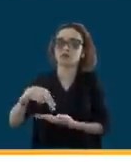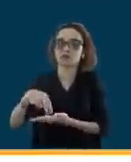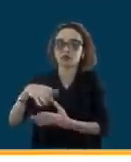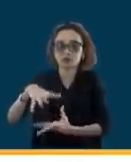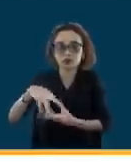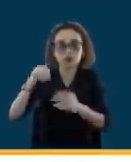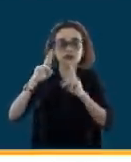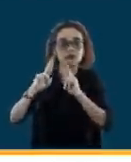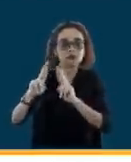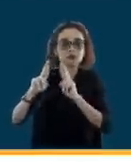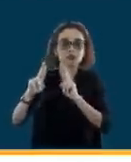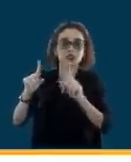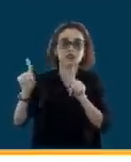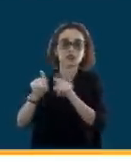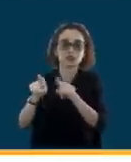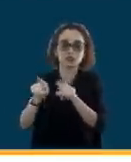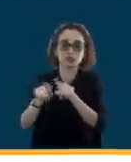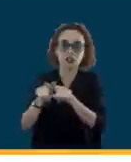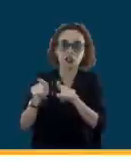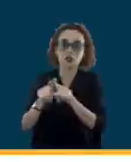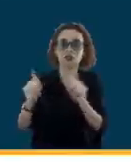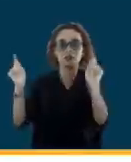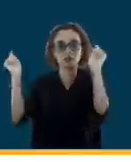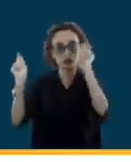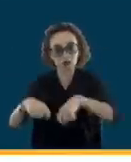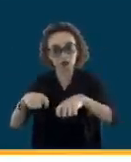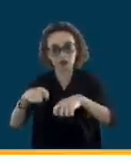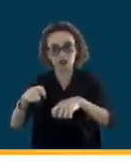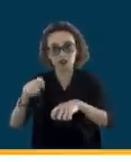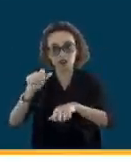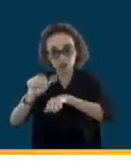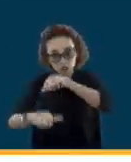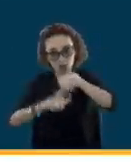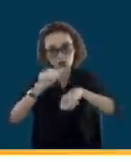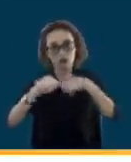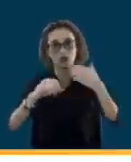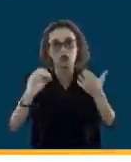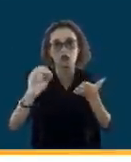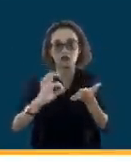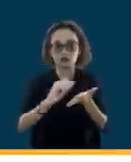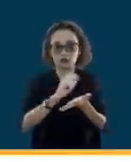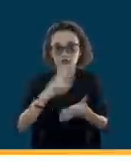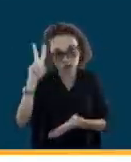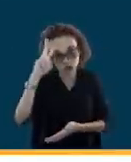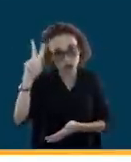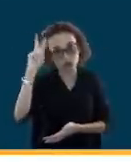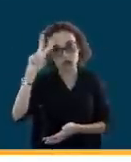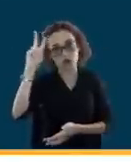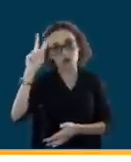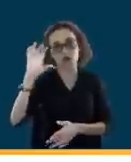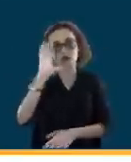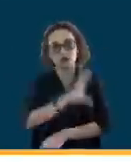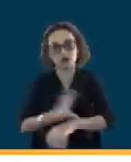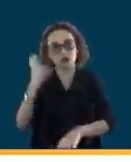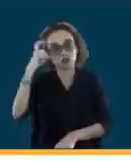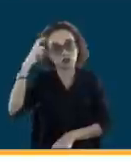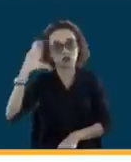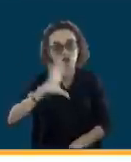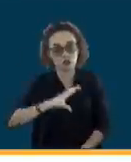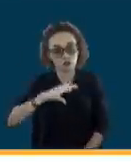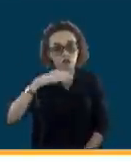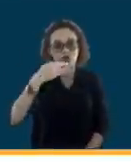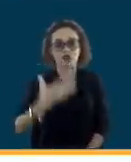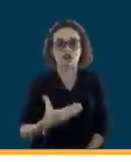nessa possibilidade de reescrever a história da cultura desse país a partir da coragem de homens e de mulheres que têm feito isso